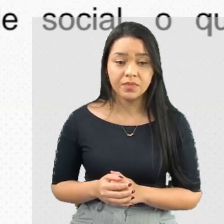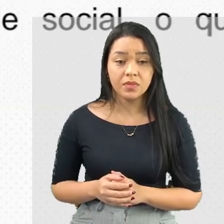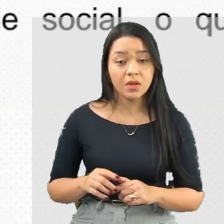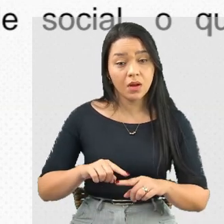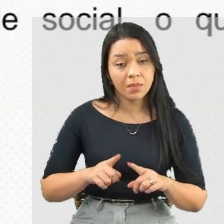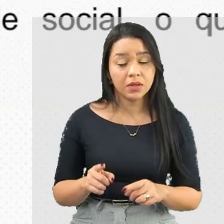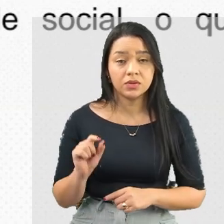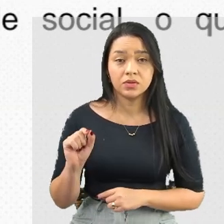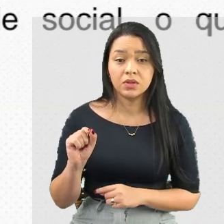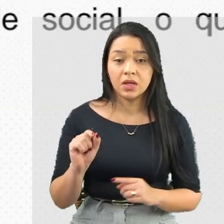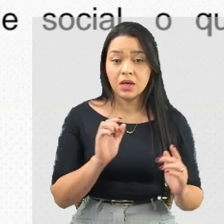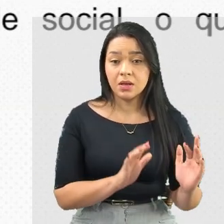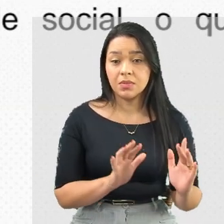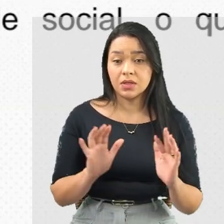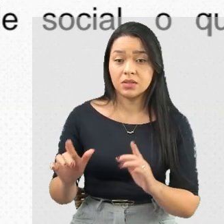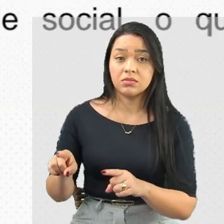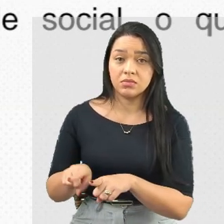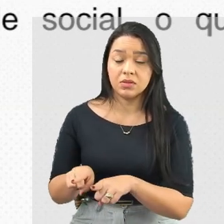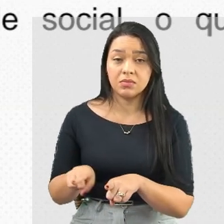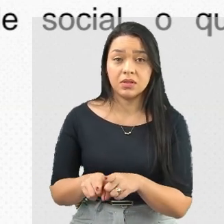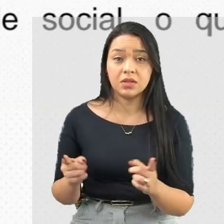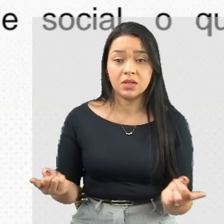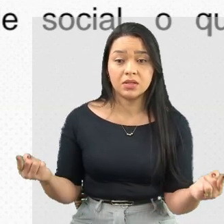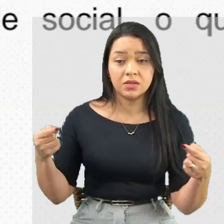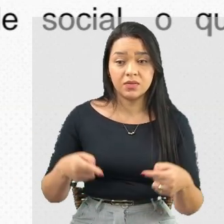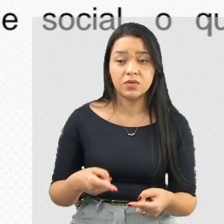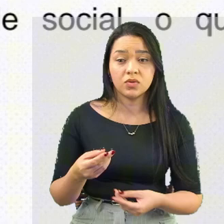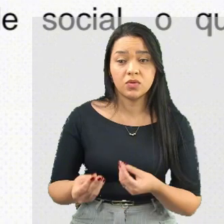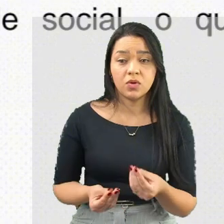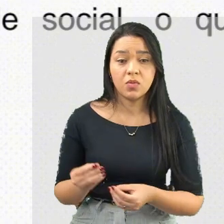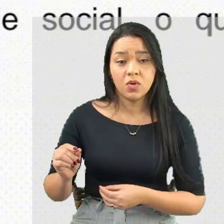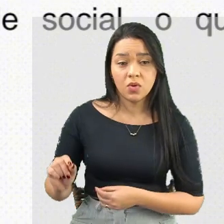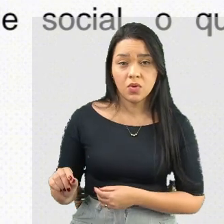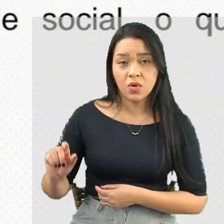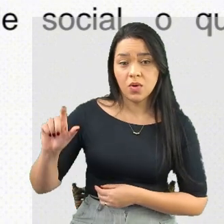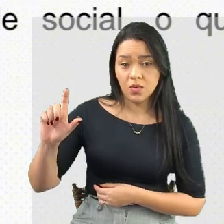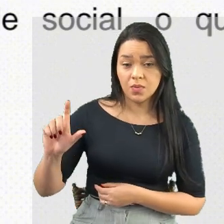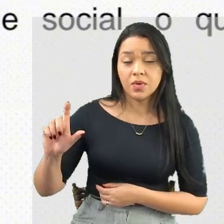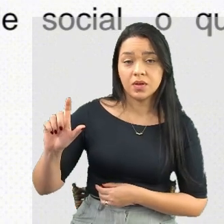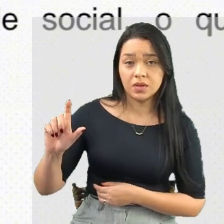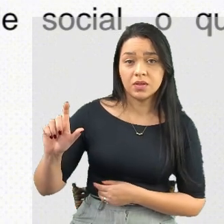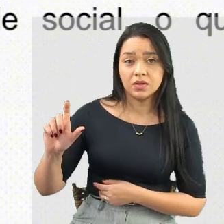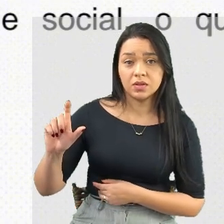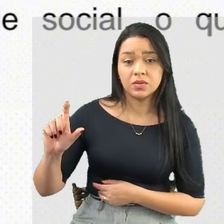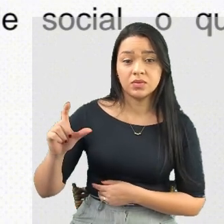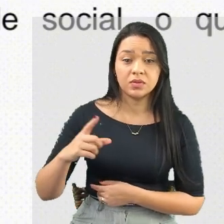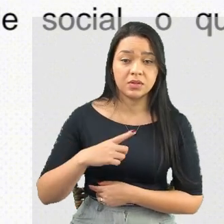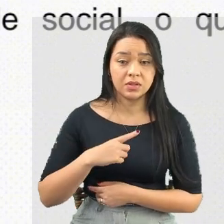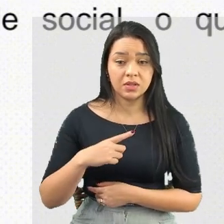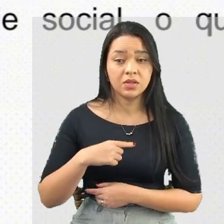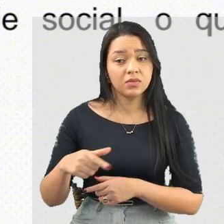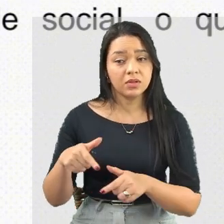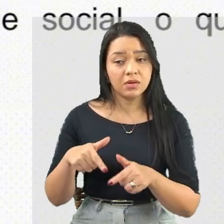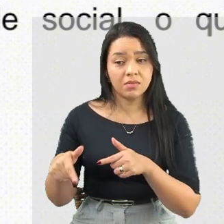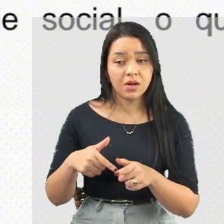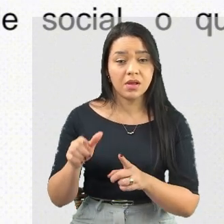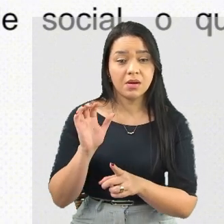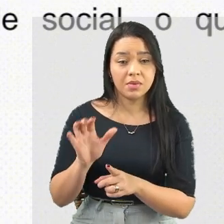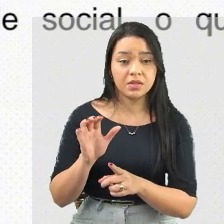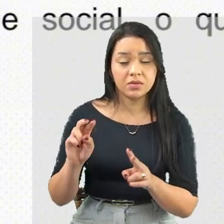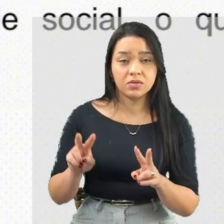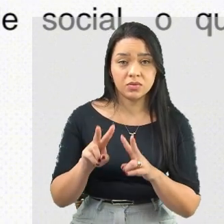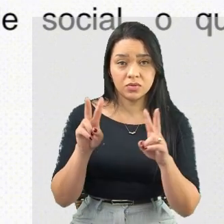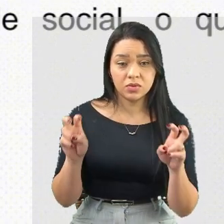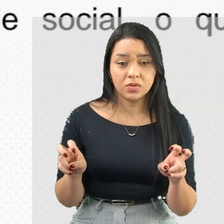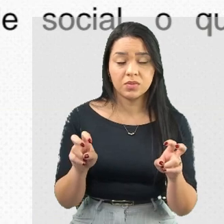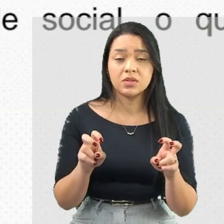Contudo, a imigração também gera desafios, com o aumento da competitividade no mercado de trabalho e a pressão sobre os